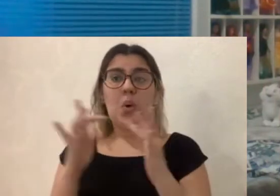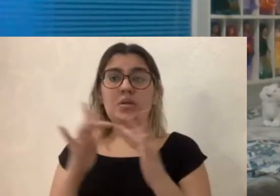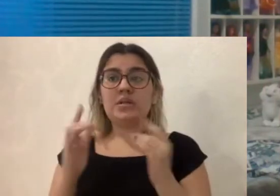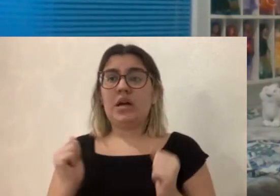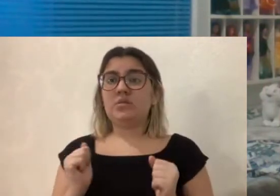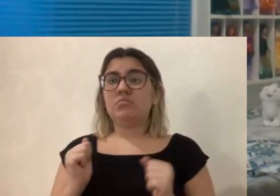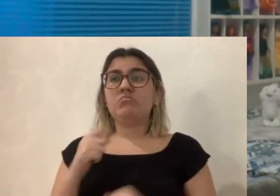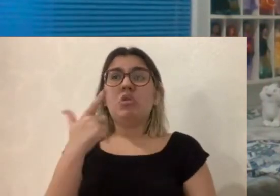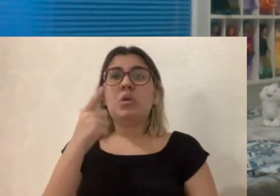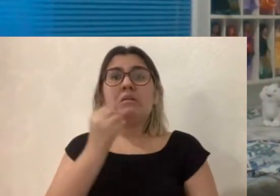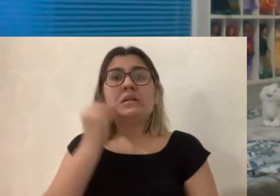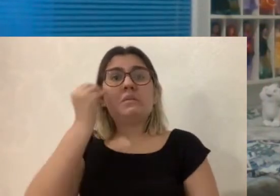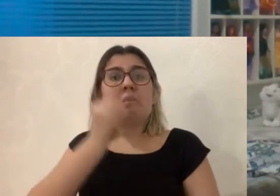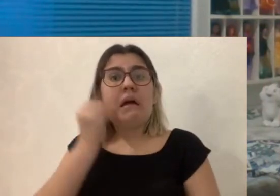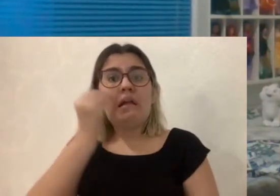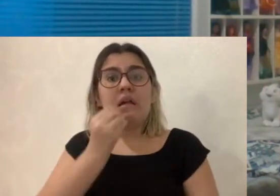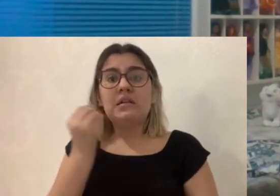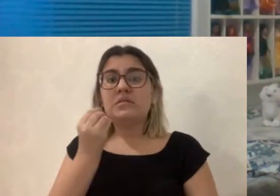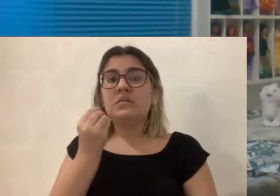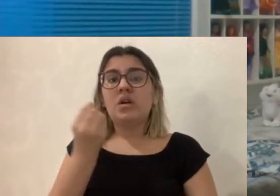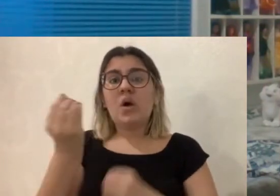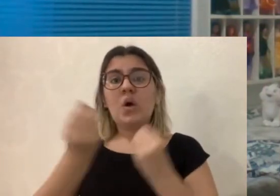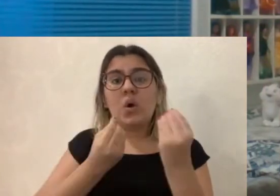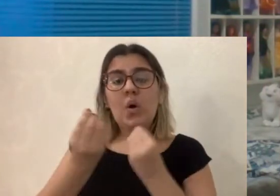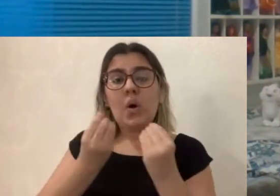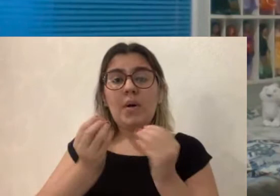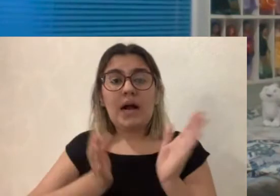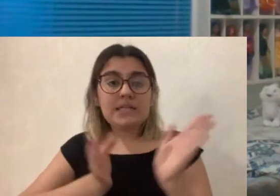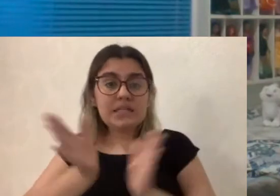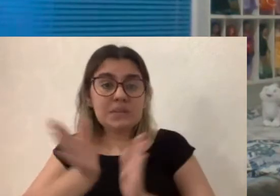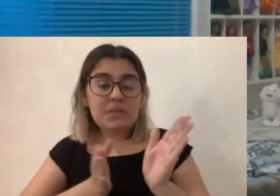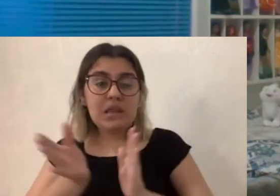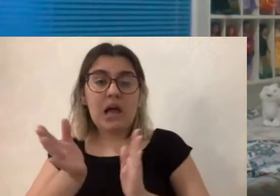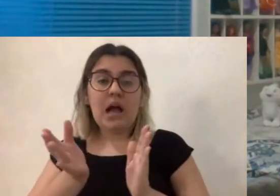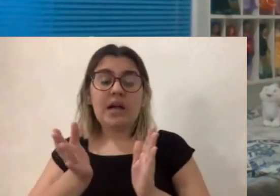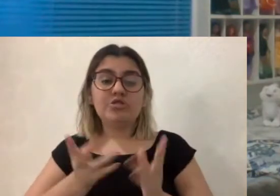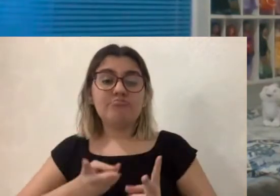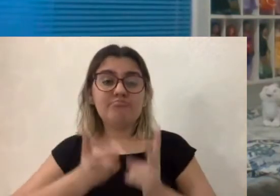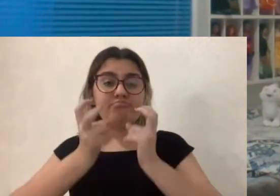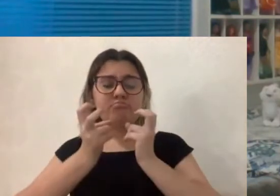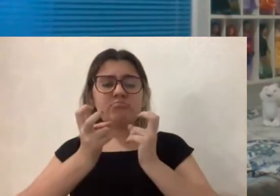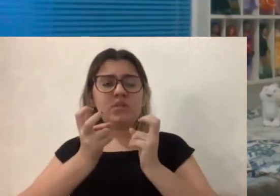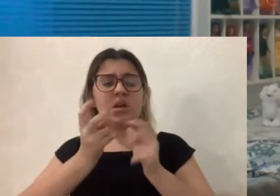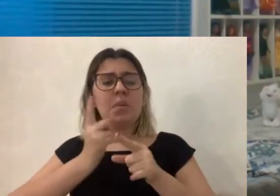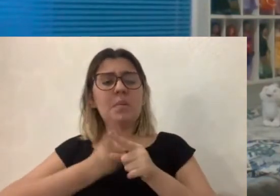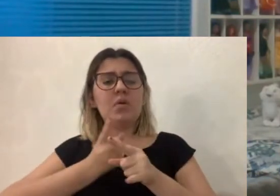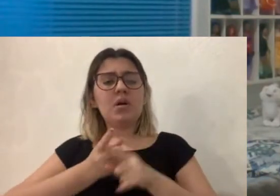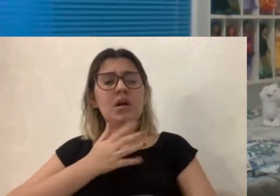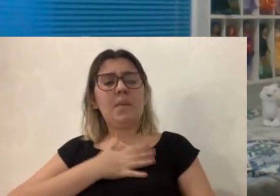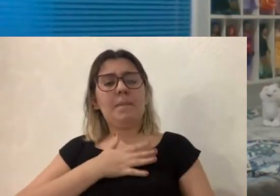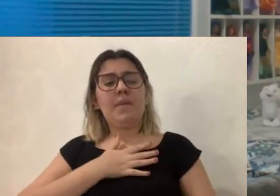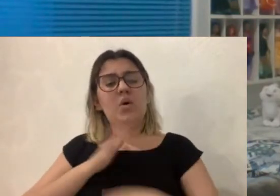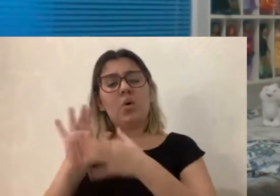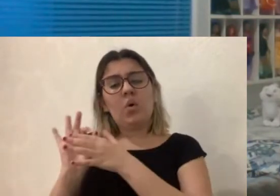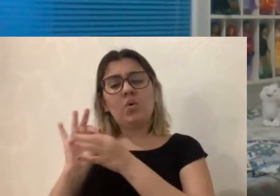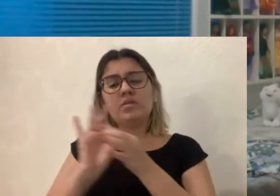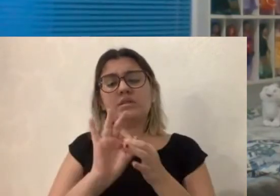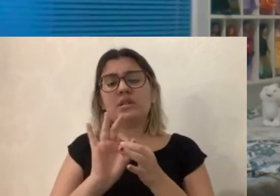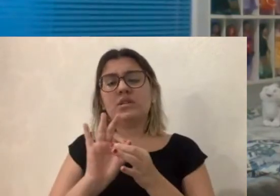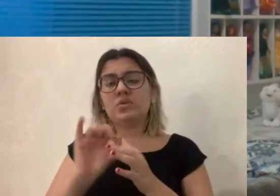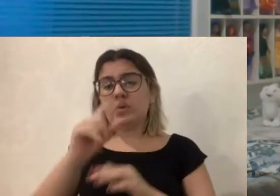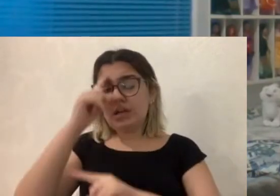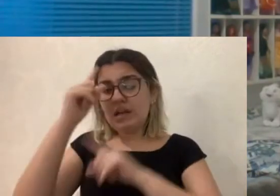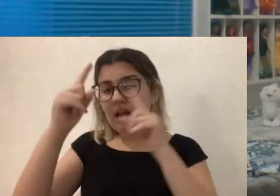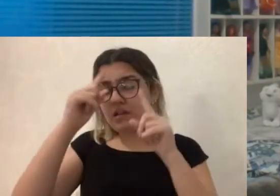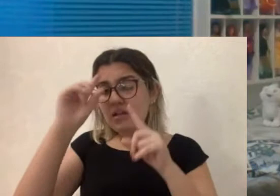possibilidade de vislumbrar a acessibilidade, por que é que no meu contexto de criação artístico eu vou ter isso